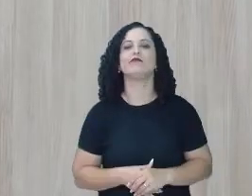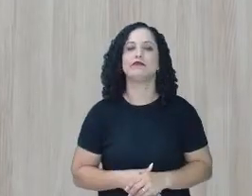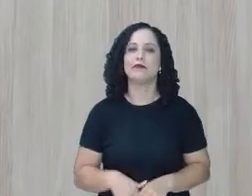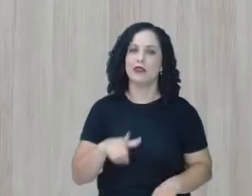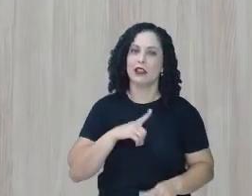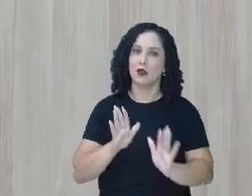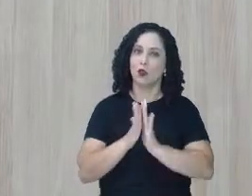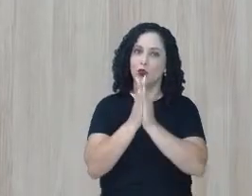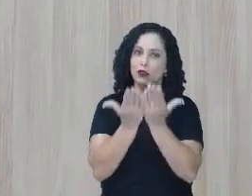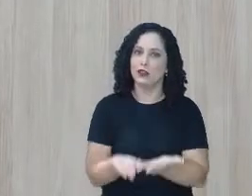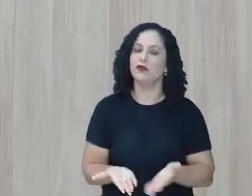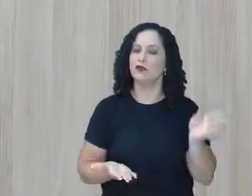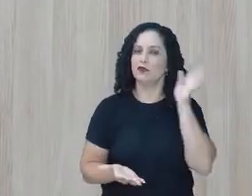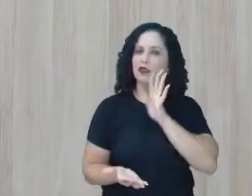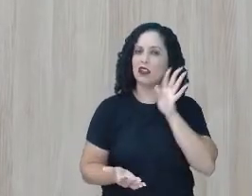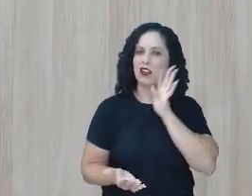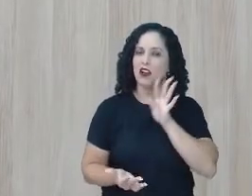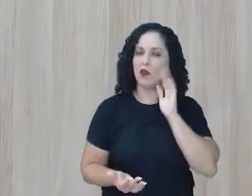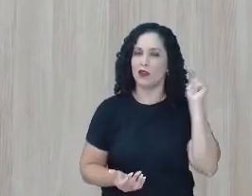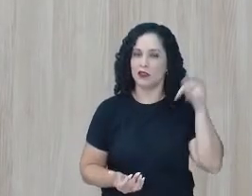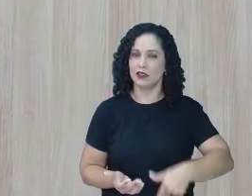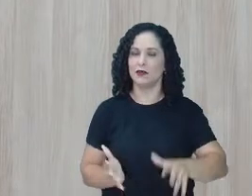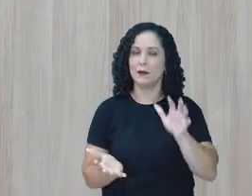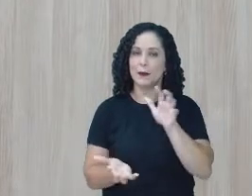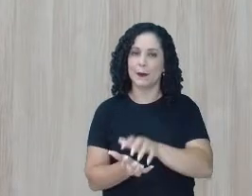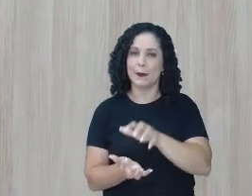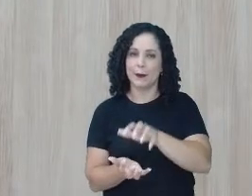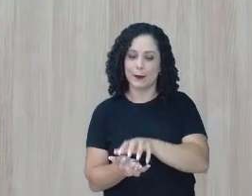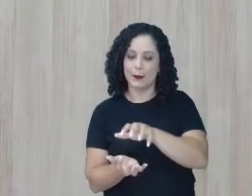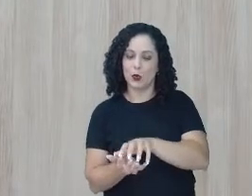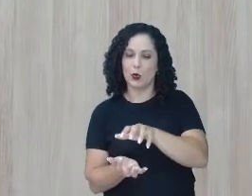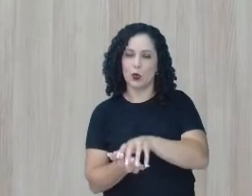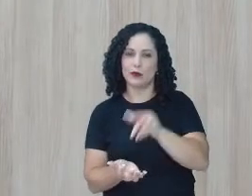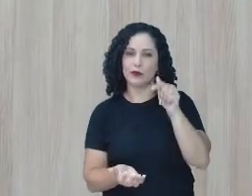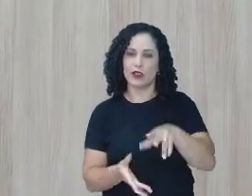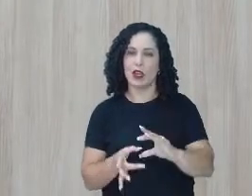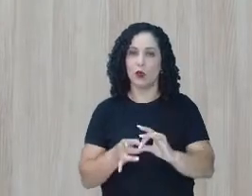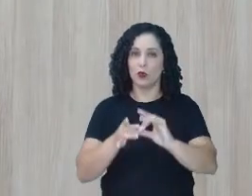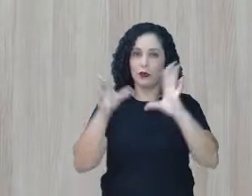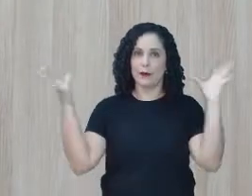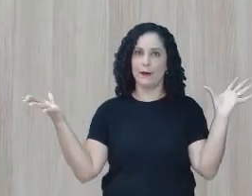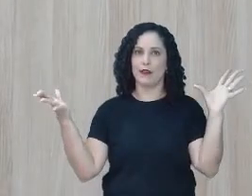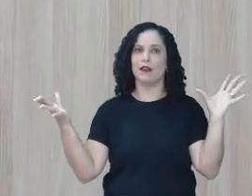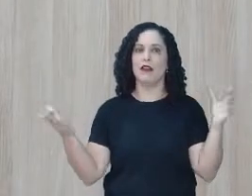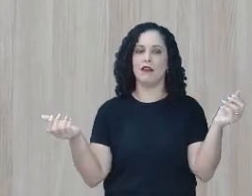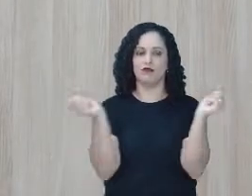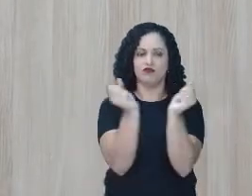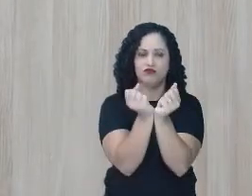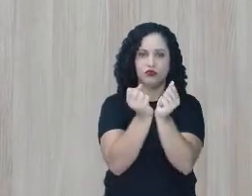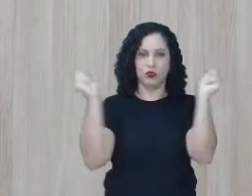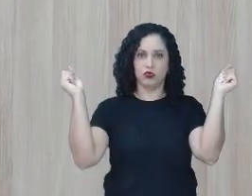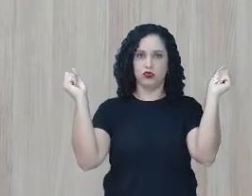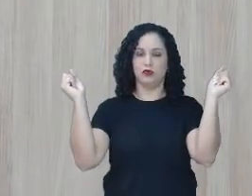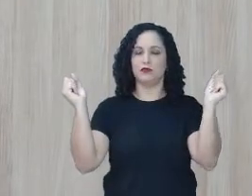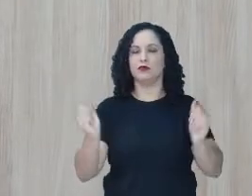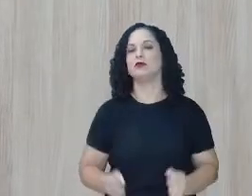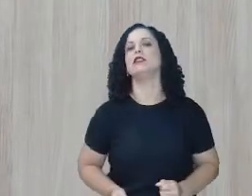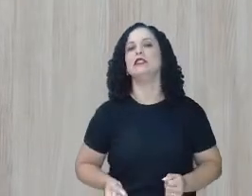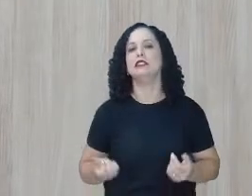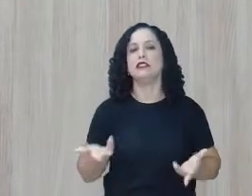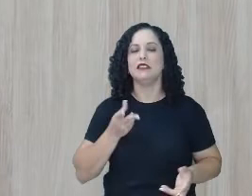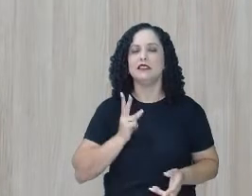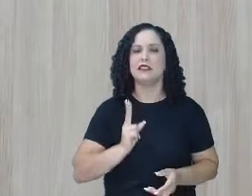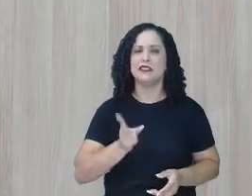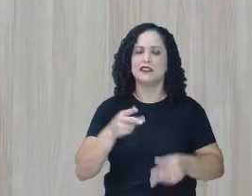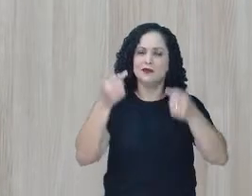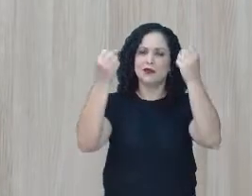bacana, né, que é do professor Marcos Carvalho, daqui de Pernambuco, né, que chama Liberdade e Rupturas com o Escravismo, que ele fala que até o